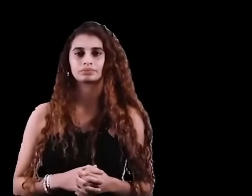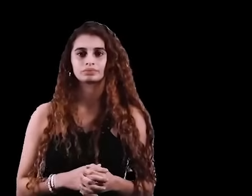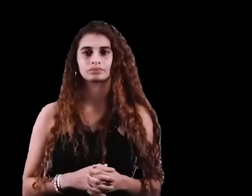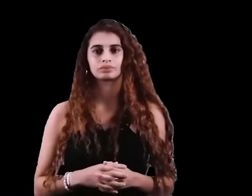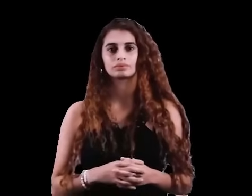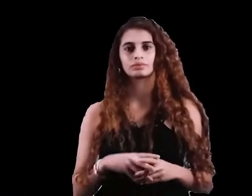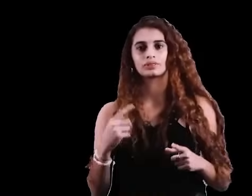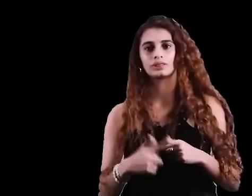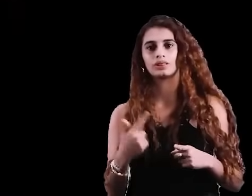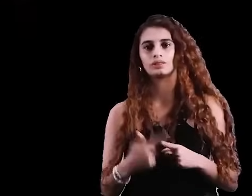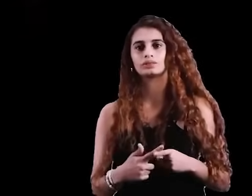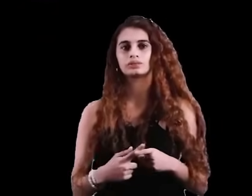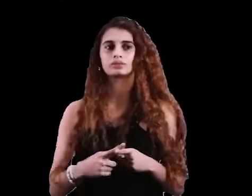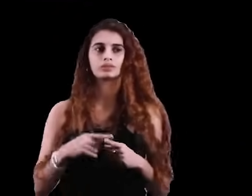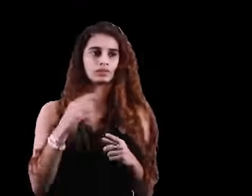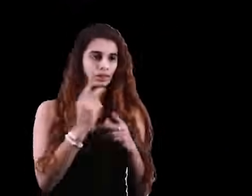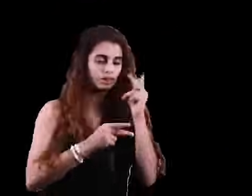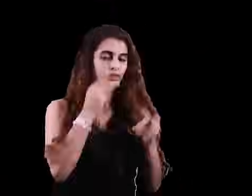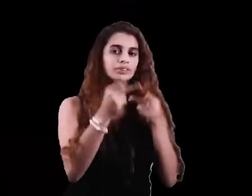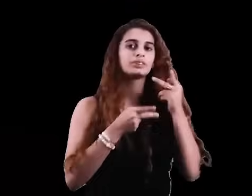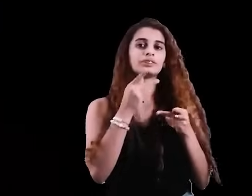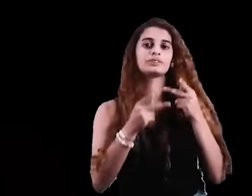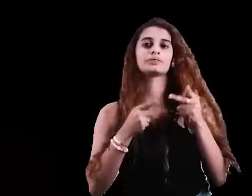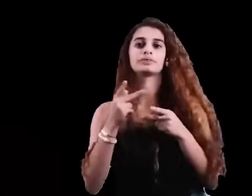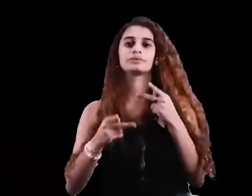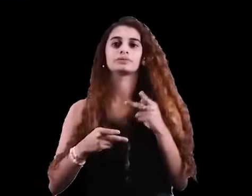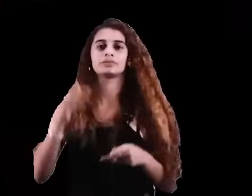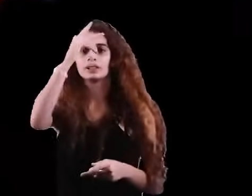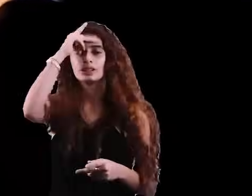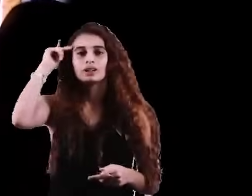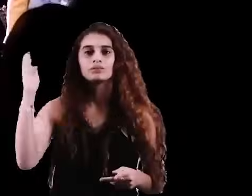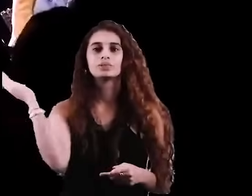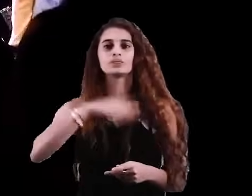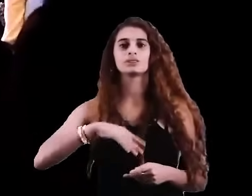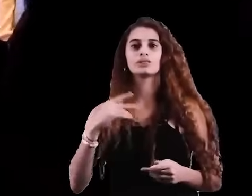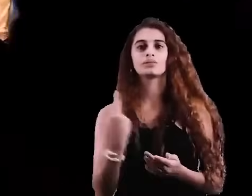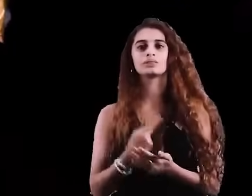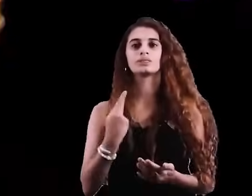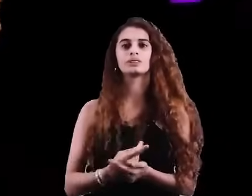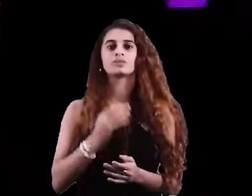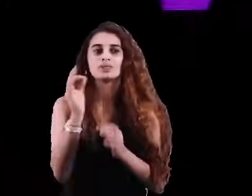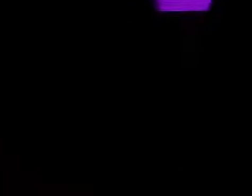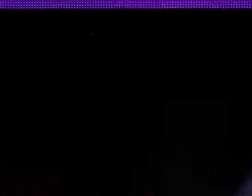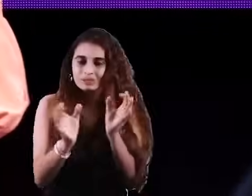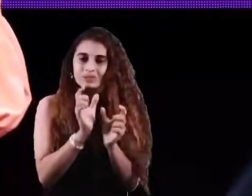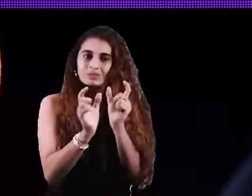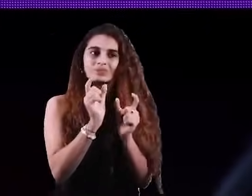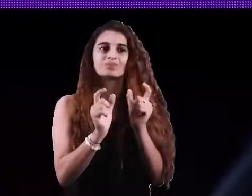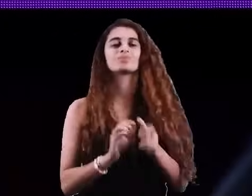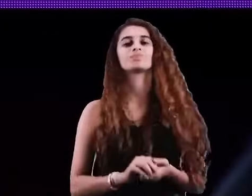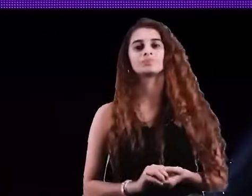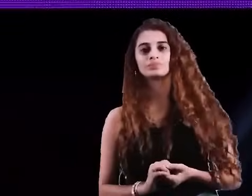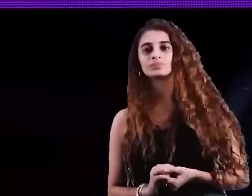Nabal sempre ganha. É ou não é, gente? Já viu que os Nabal são bons de argumento? É triste. Sangue de Jesus tem poder.